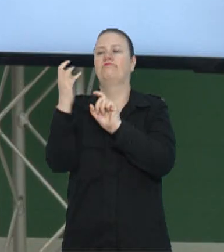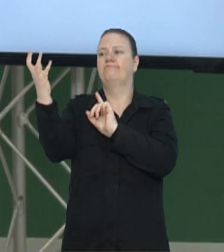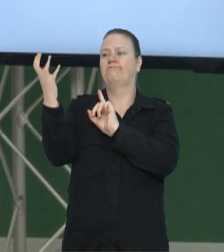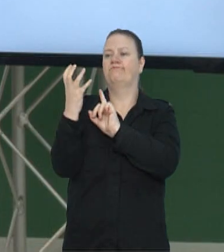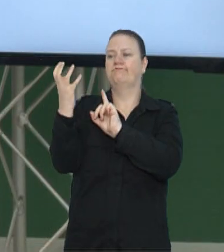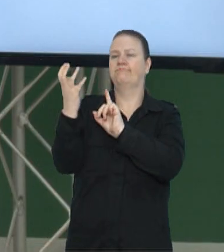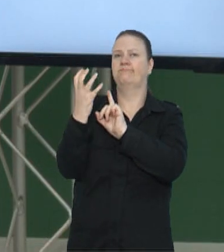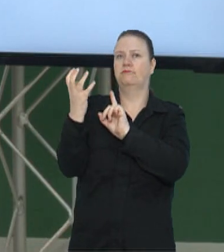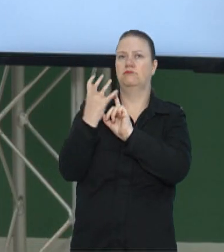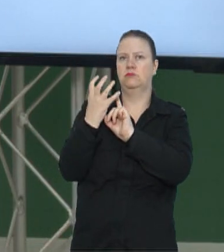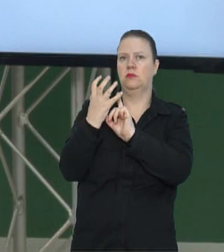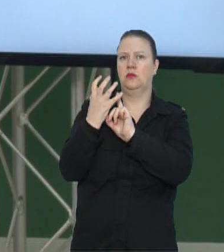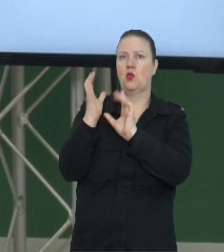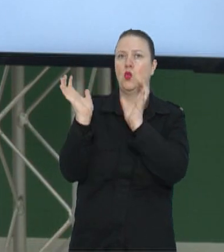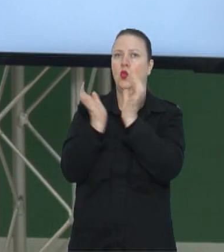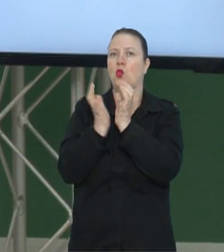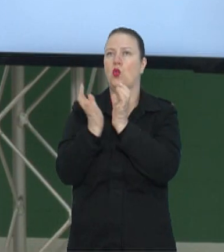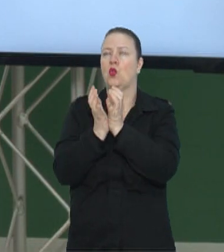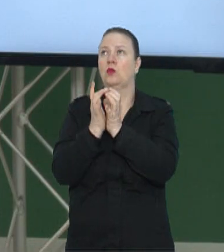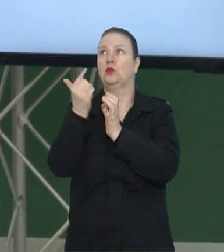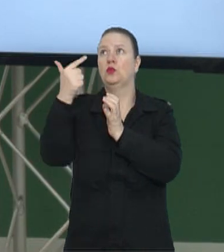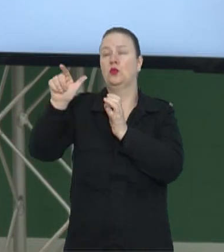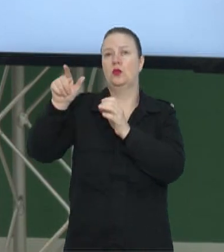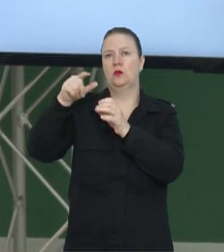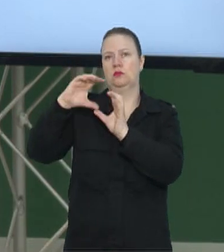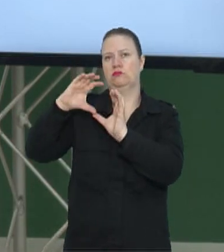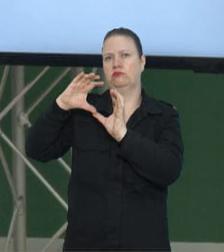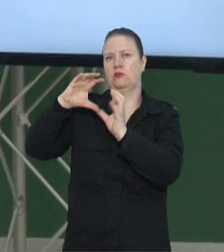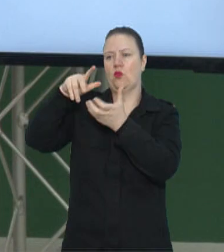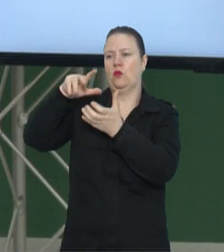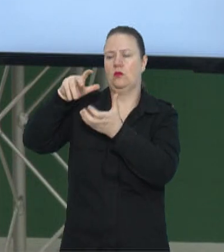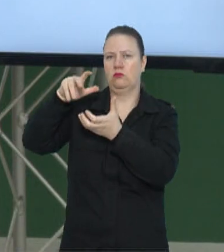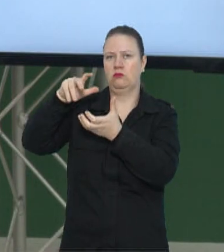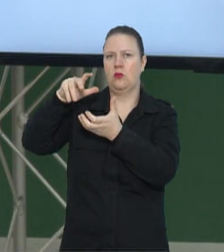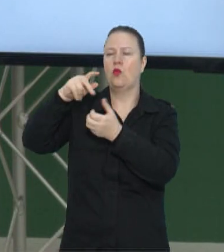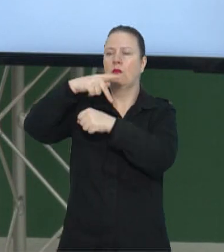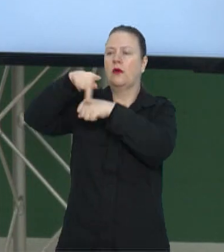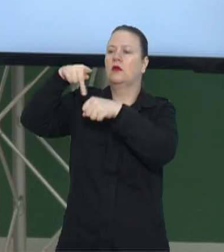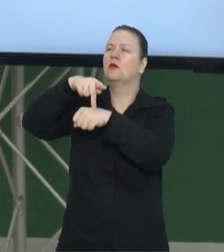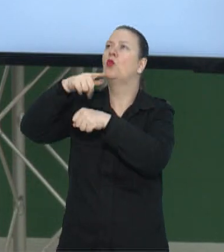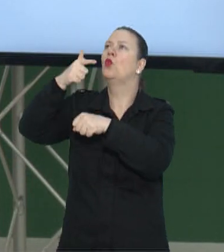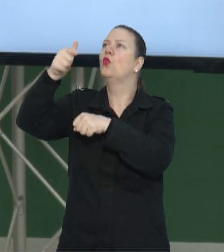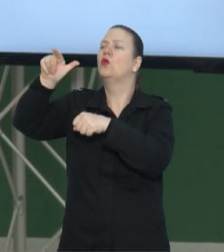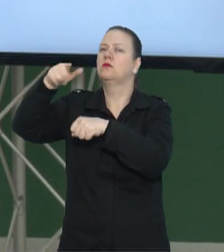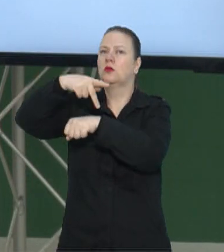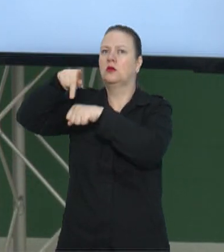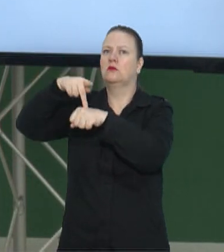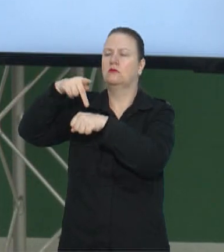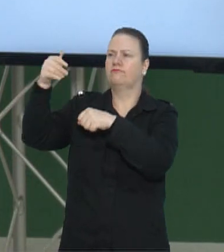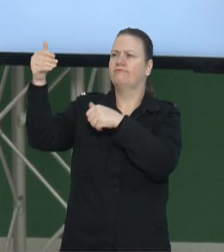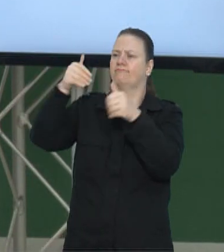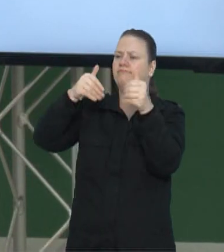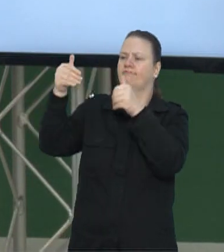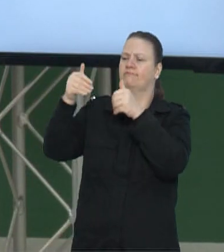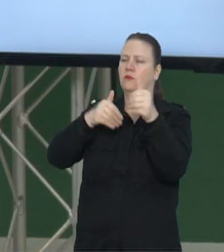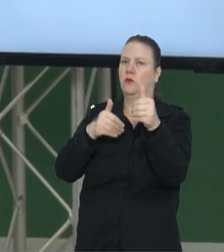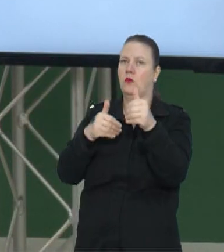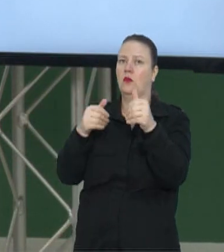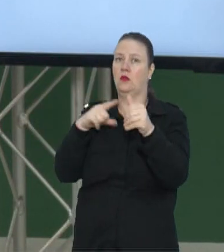de grupos étnicos que vieram de outras partes do mundo. Então, as casas, por exemplo, com características